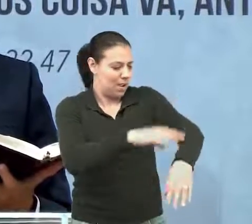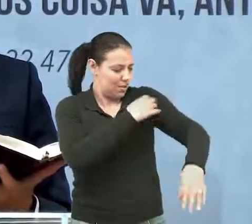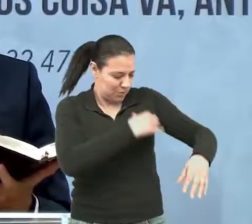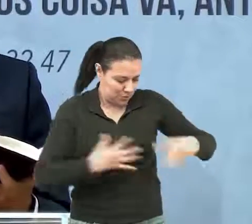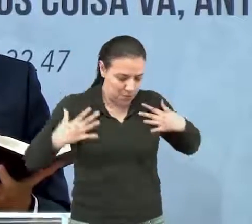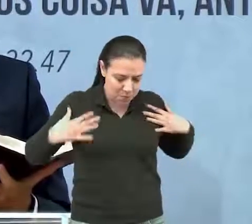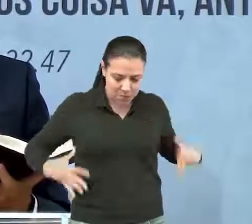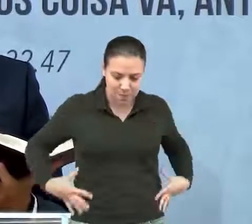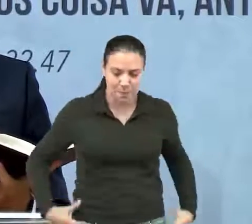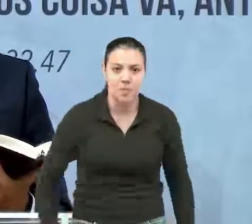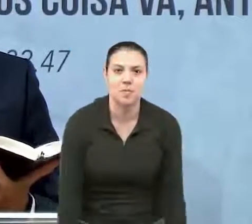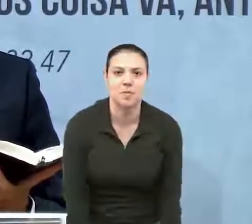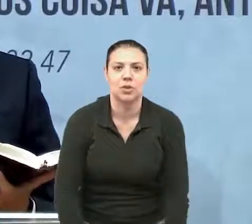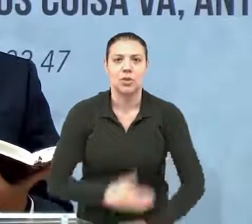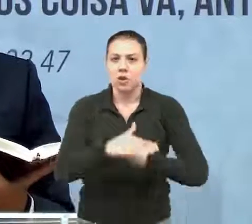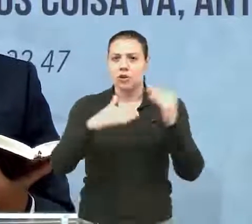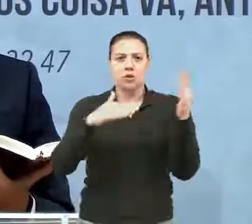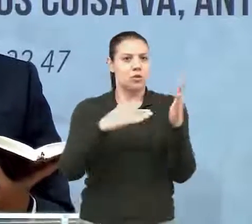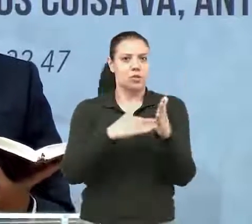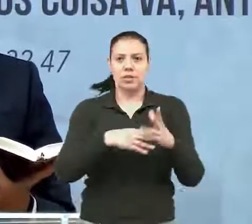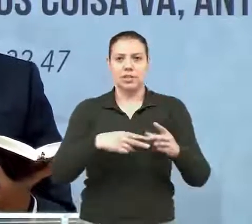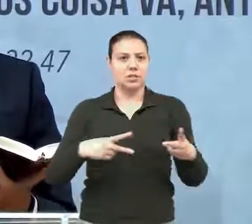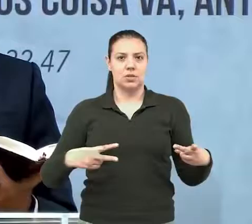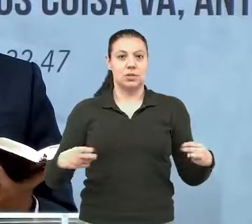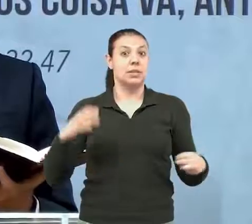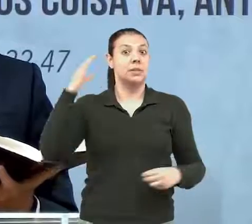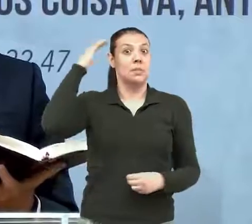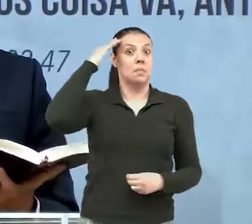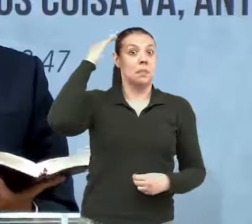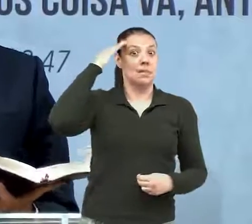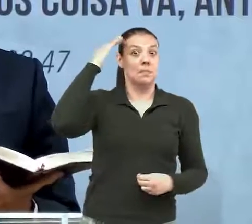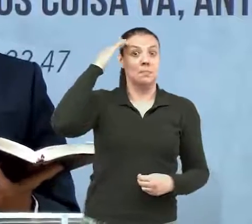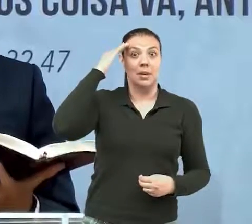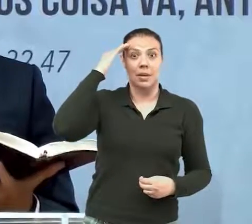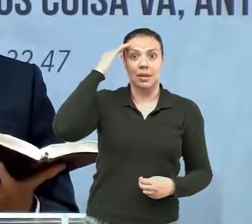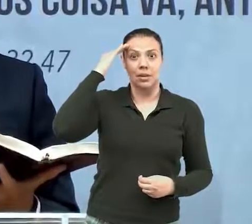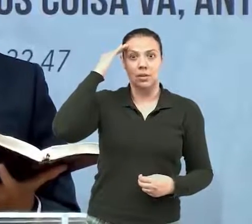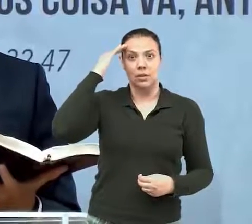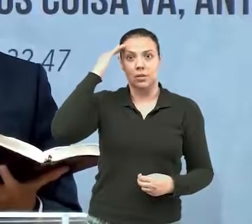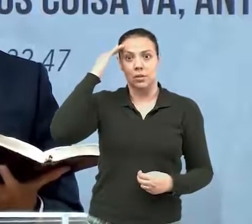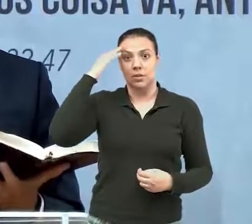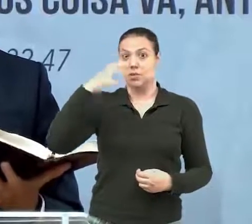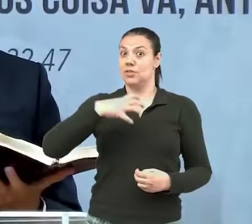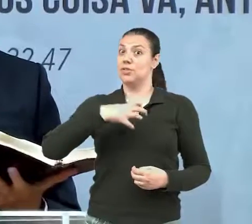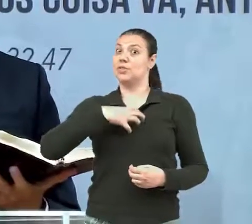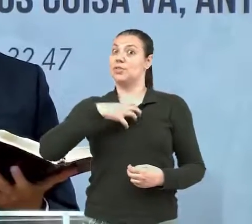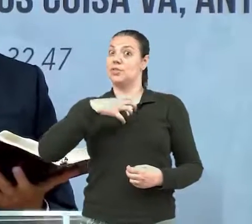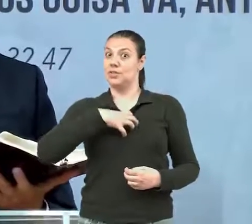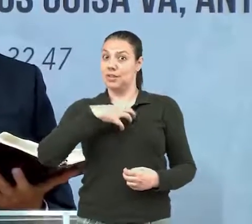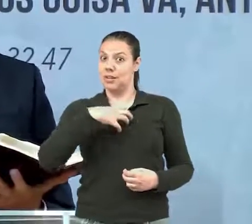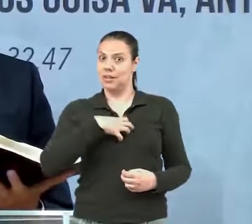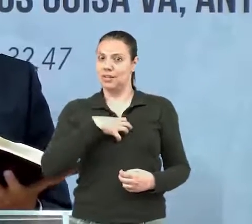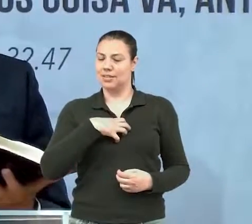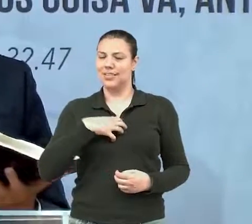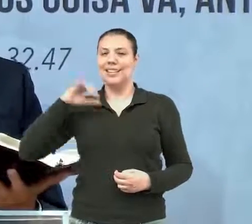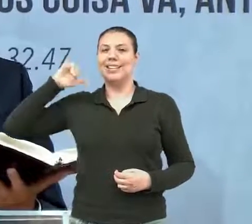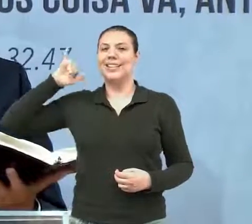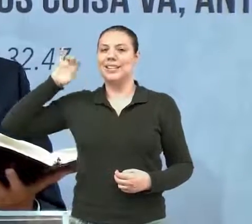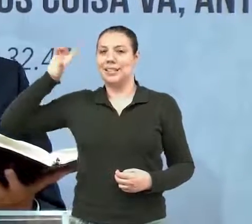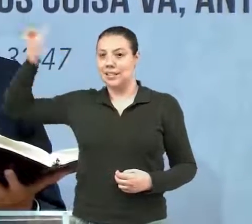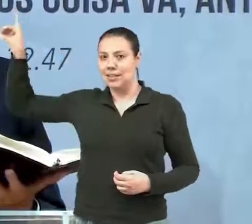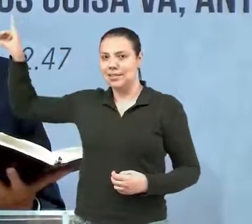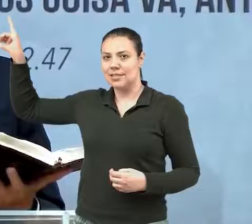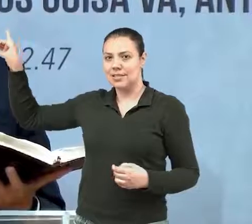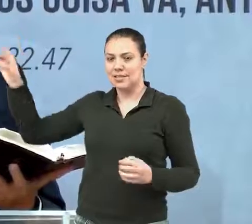possui, da sua personalidade, do seu temperamento, Deus forjou